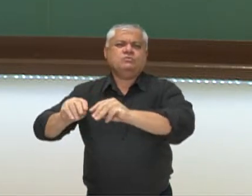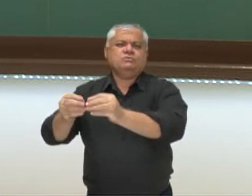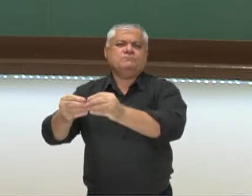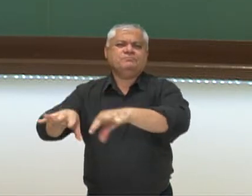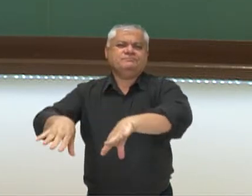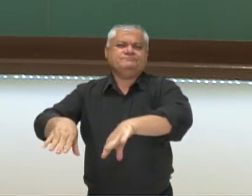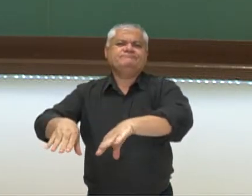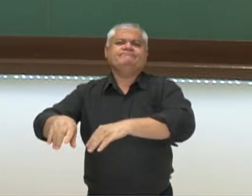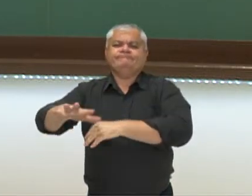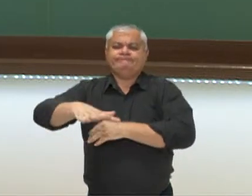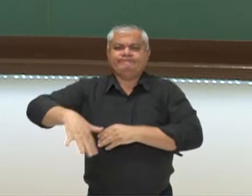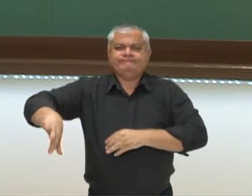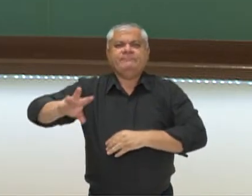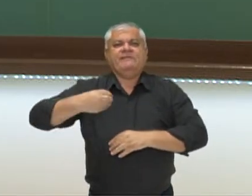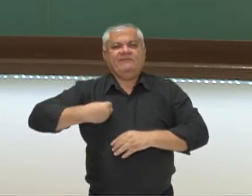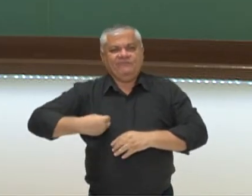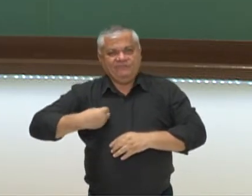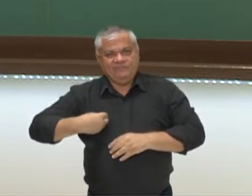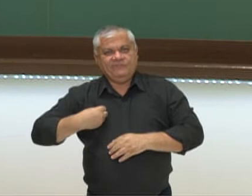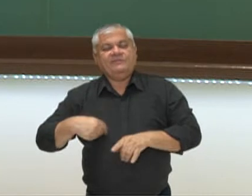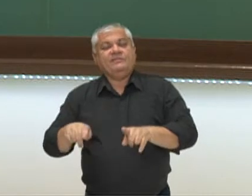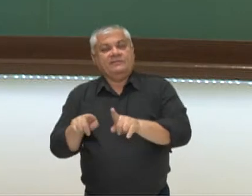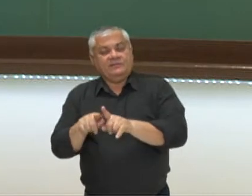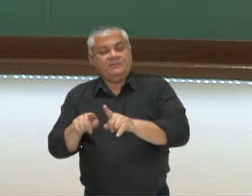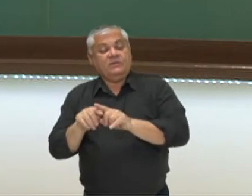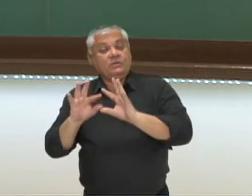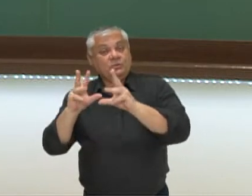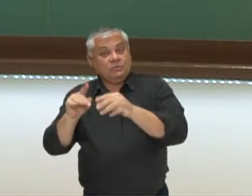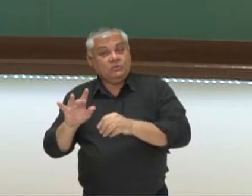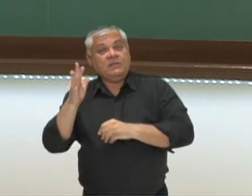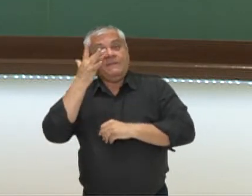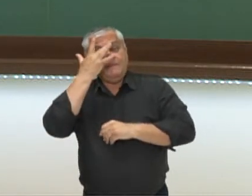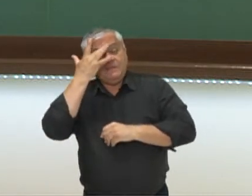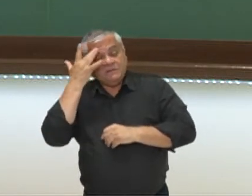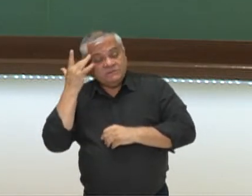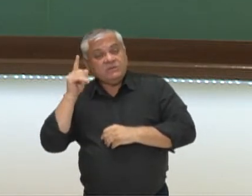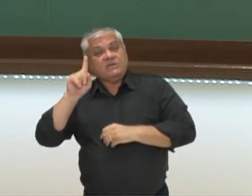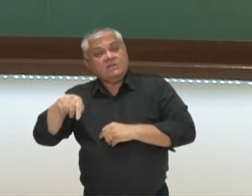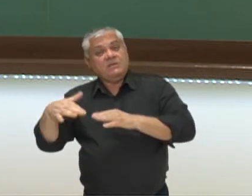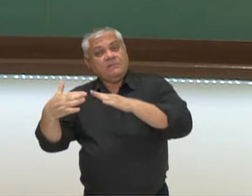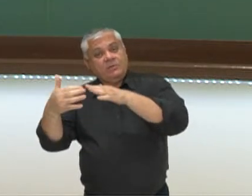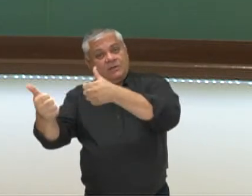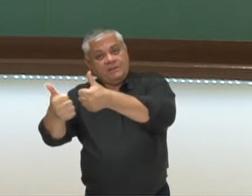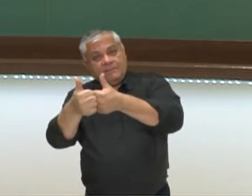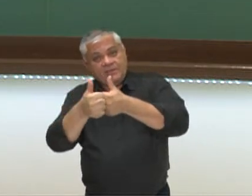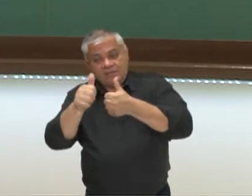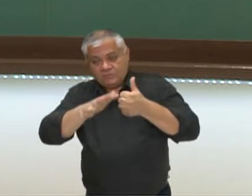prejudicar diretamente a vida das pessoas e de todos aqueles envolvidos nessa